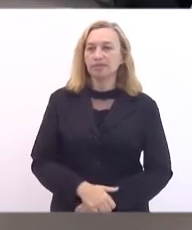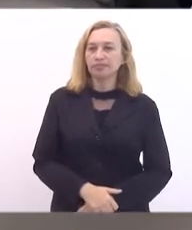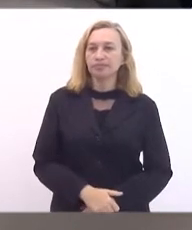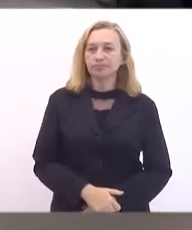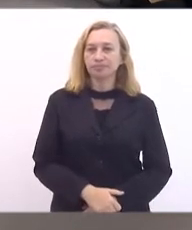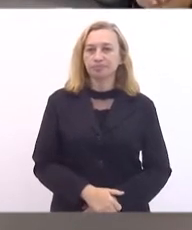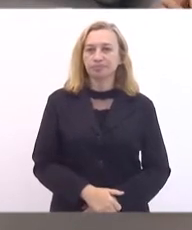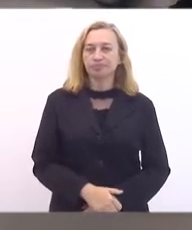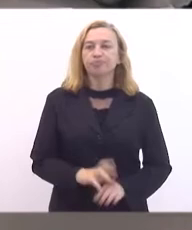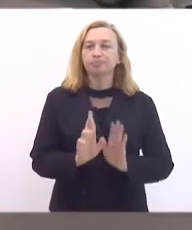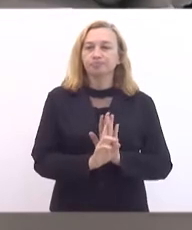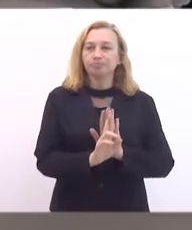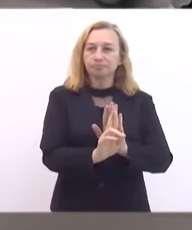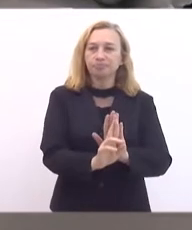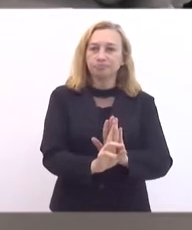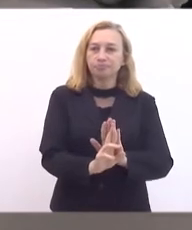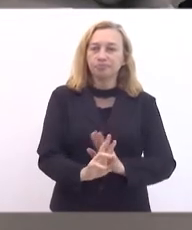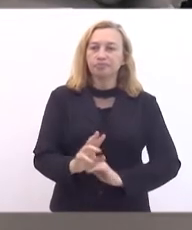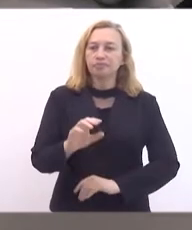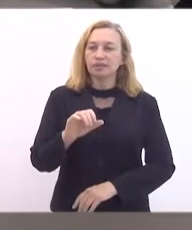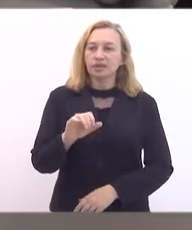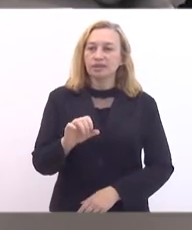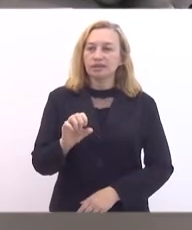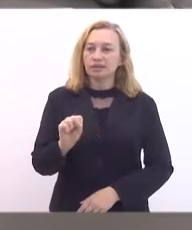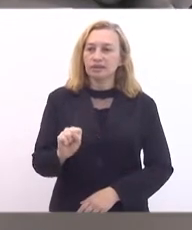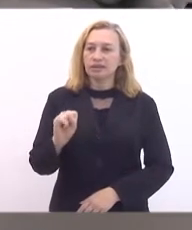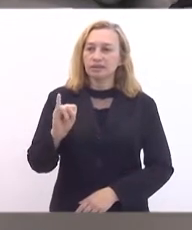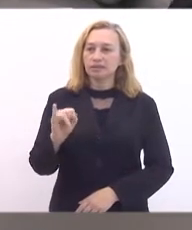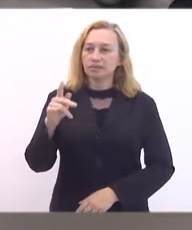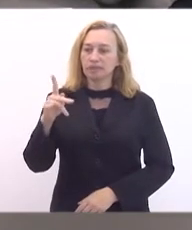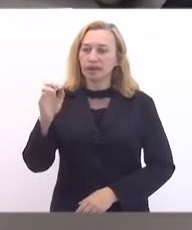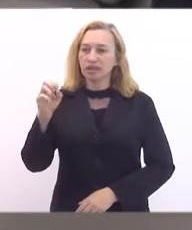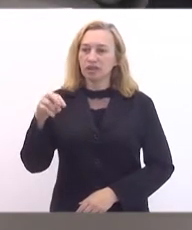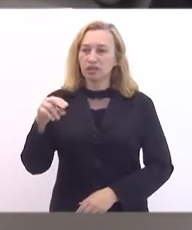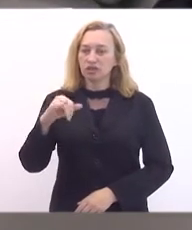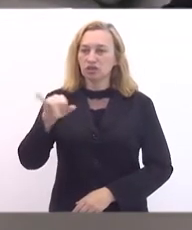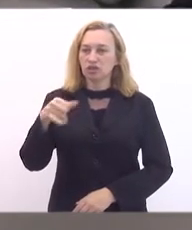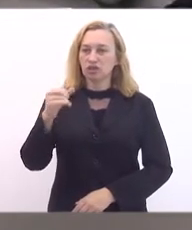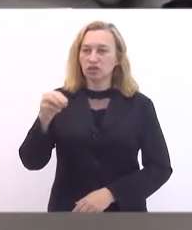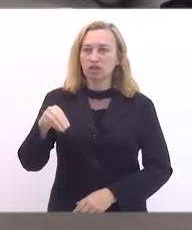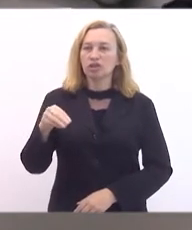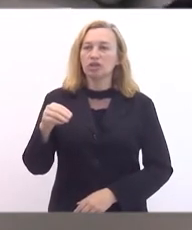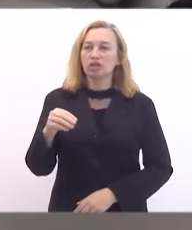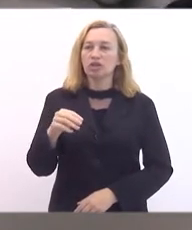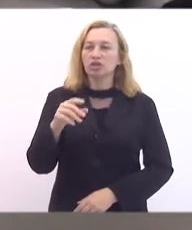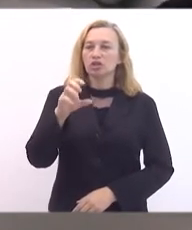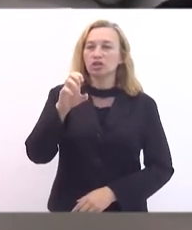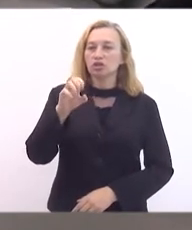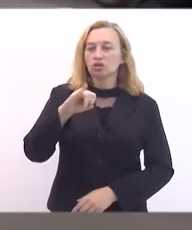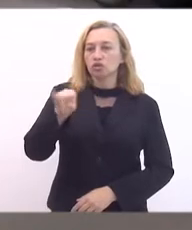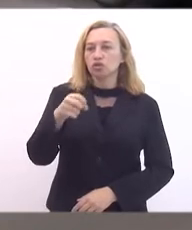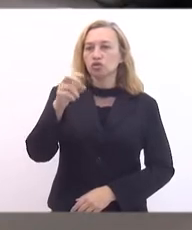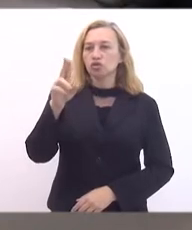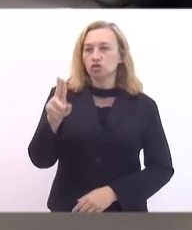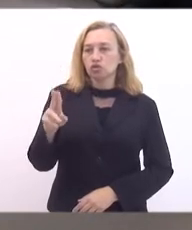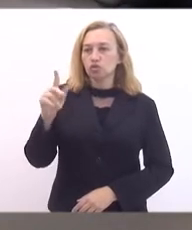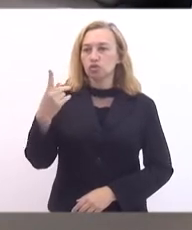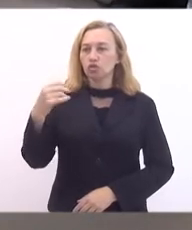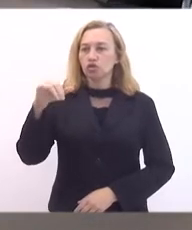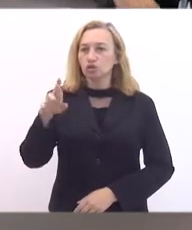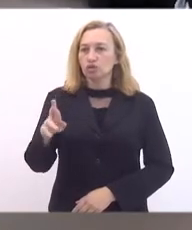o e representando as impede o gladiston Júnior tem mais alguém que eu não tenha